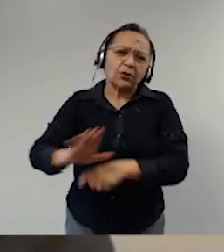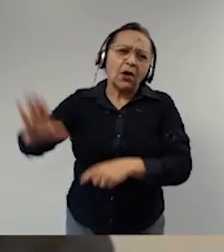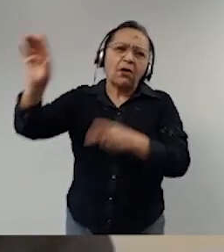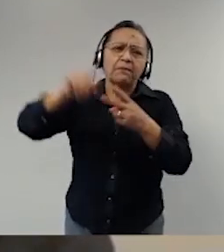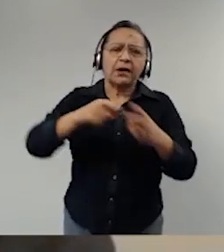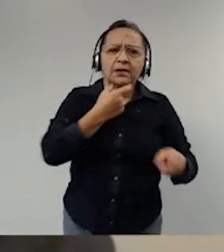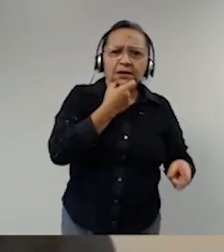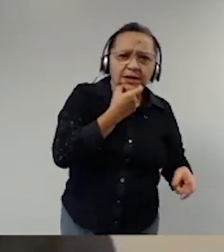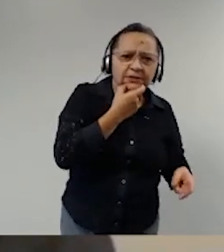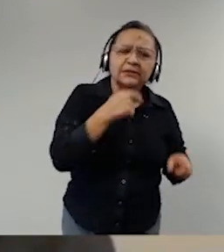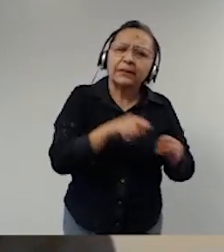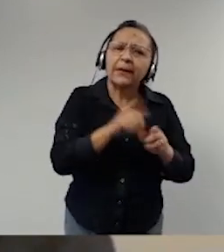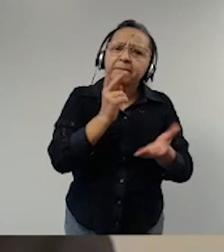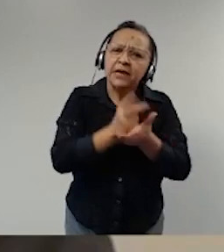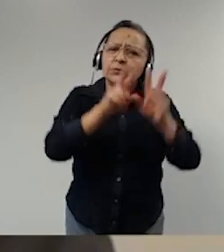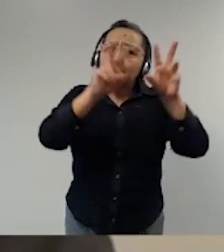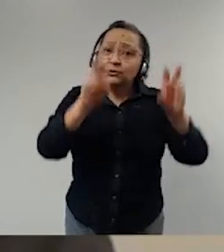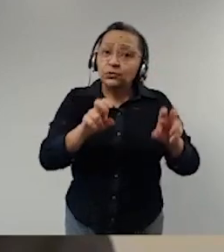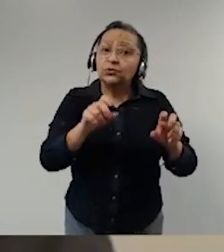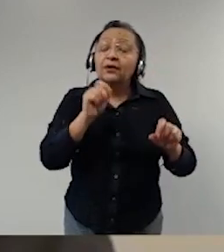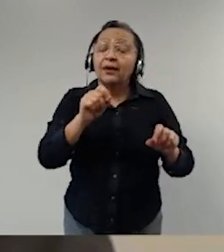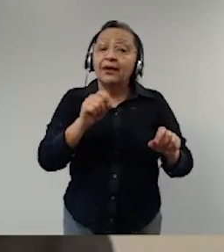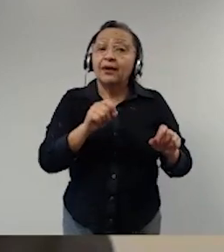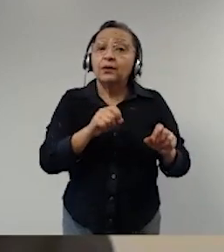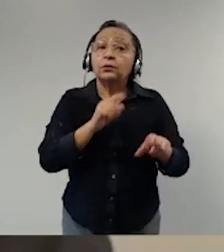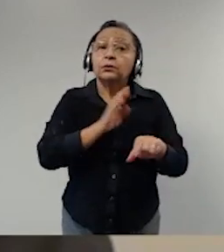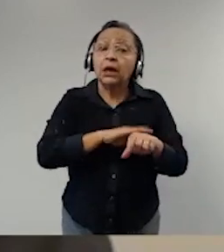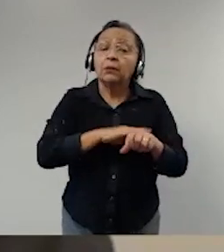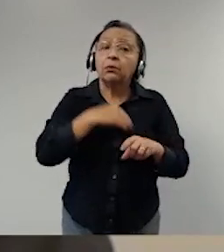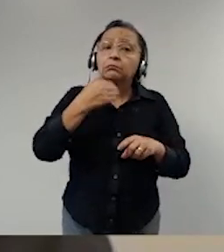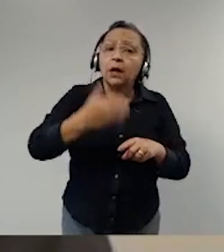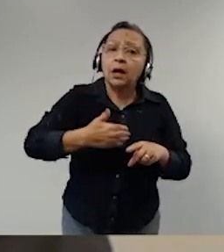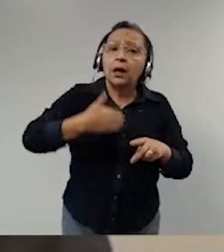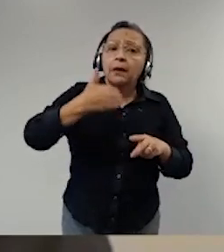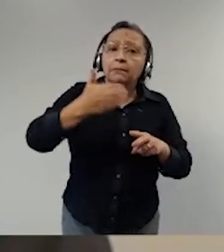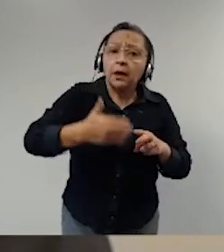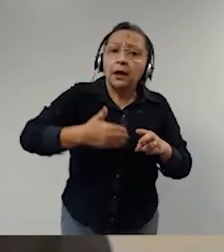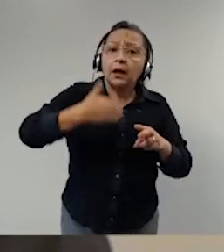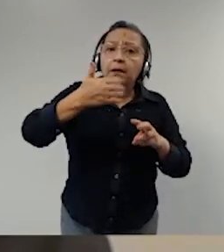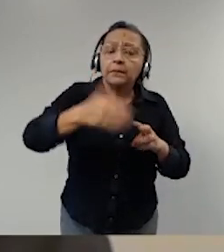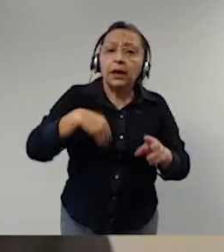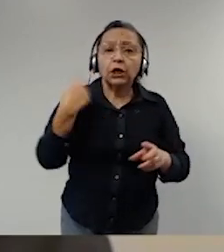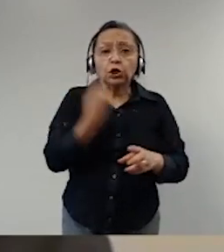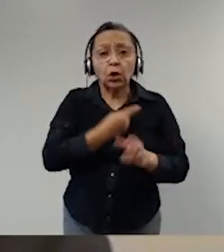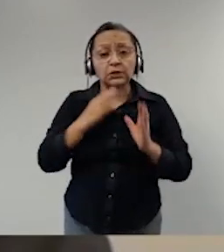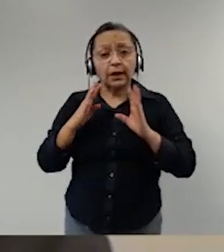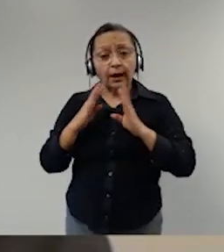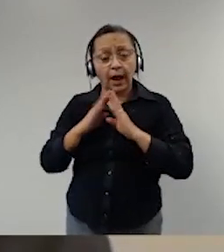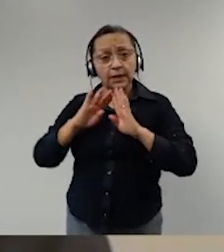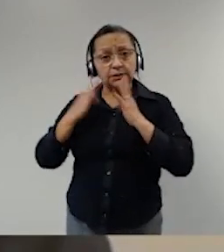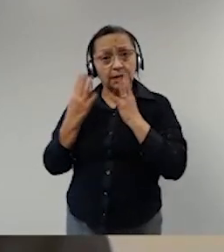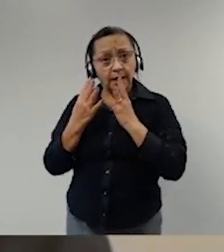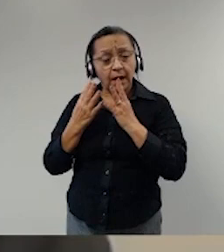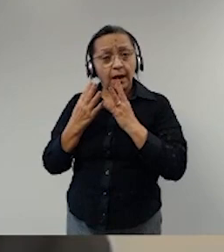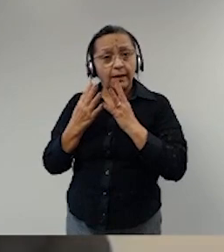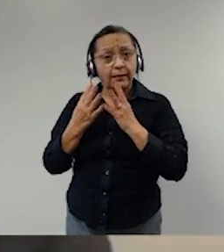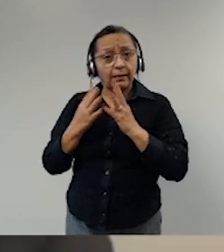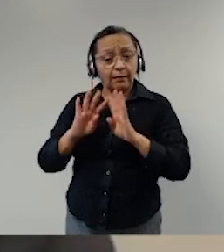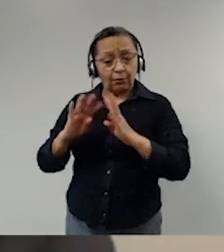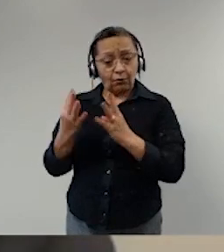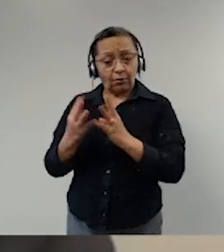esta matéria, que é, à medida que o tempo passava connosco confinados em casa, ou pelo menos fora do